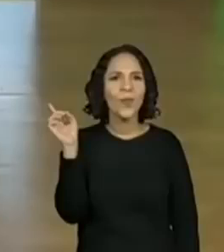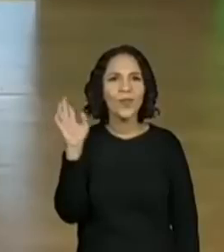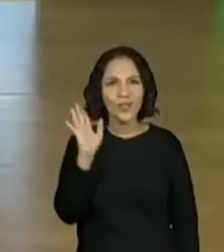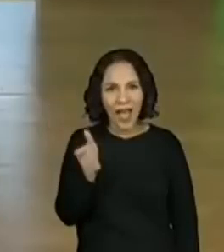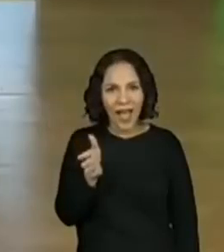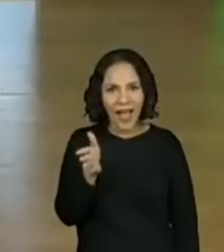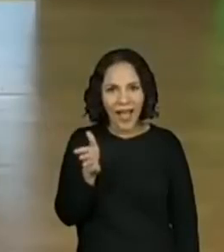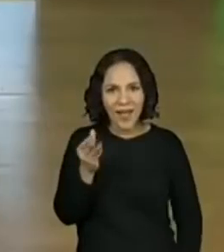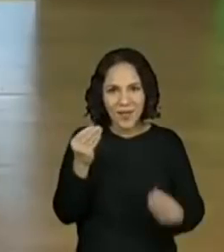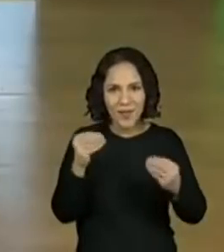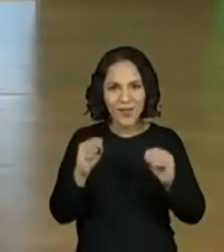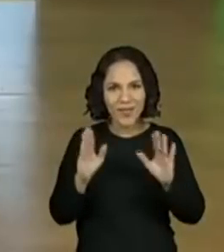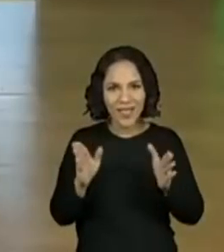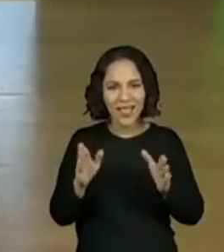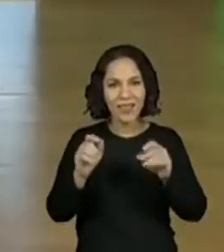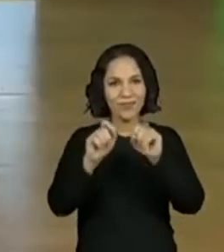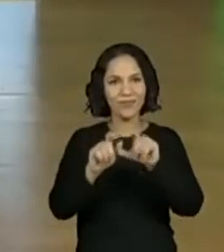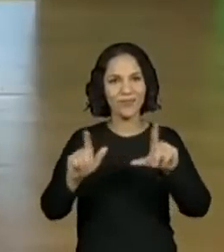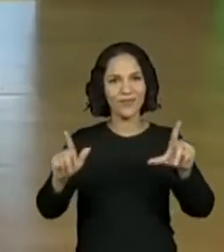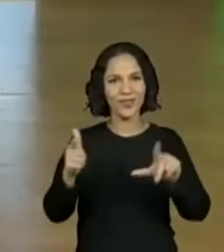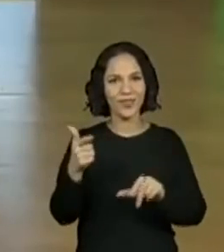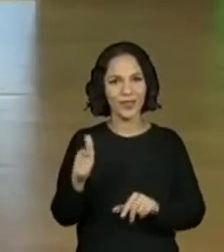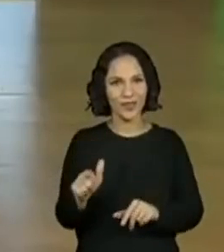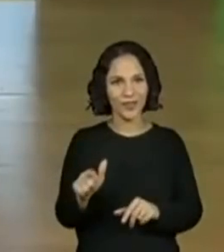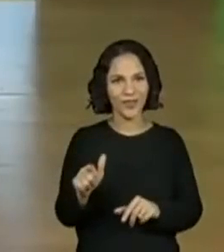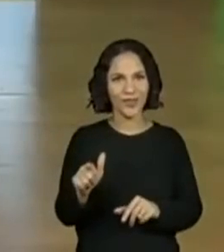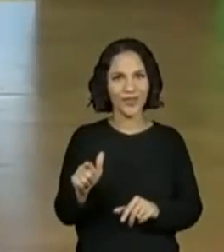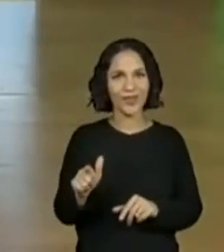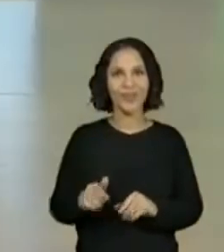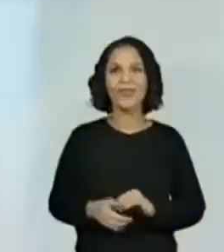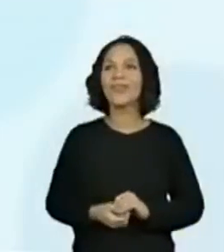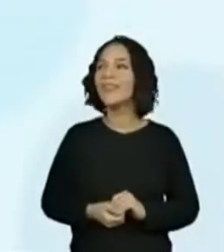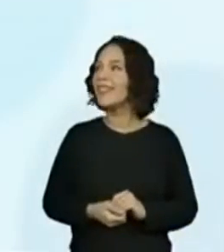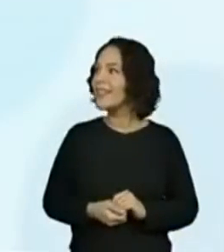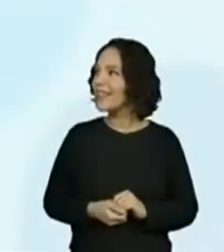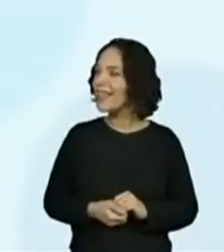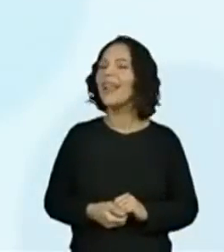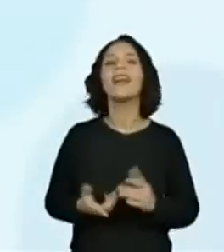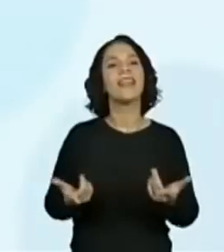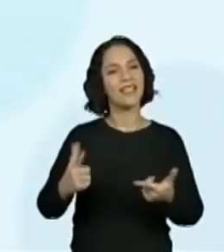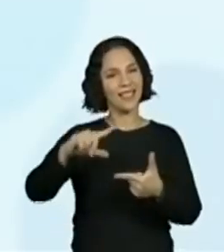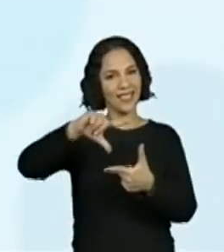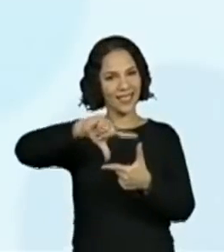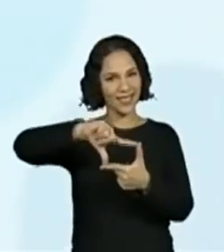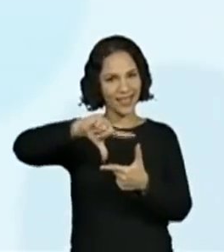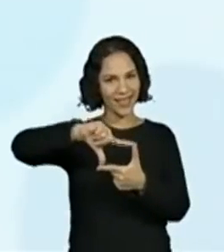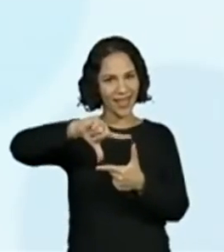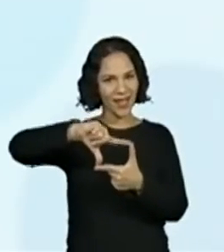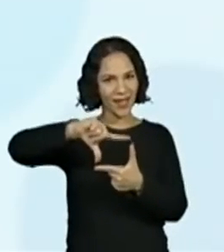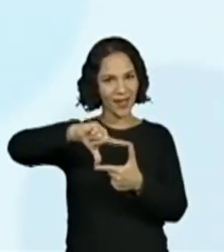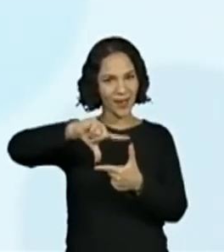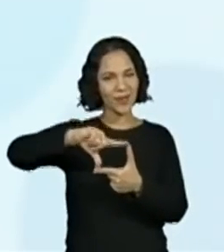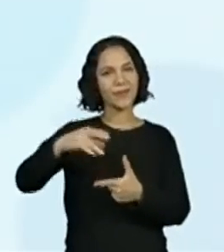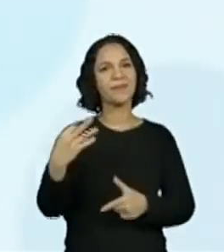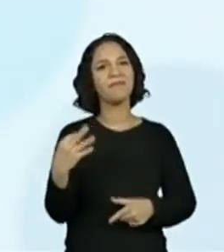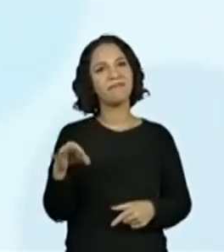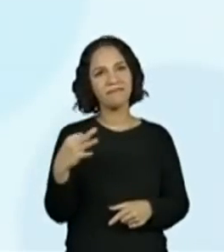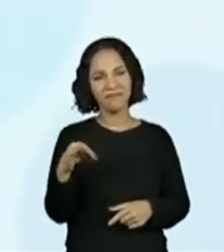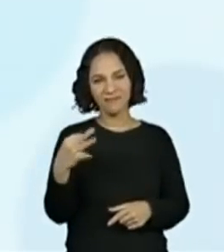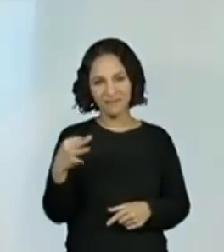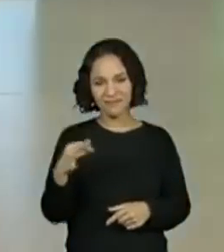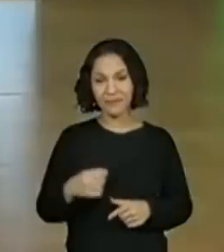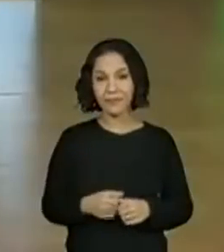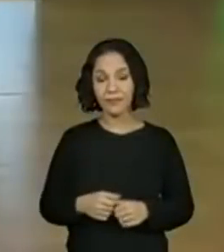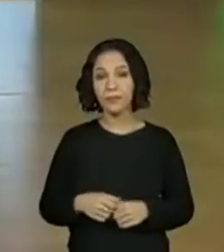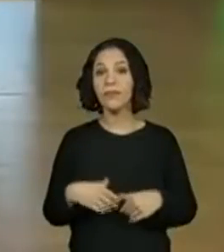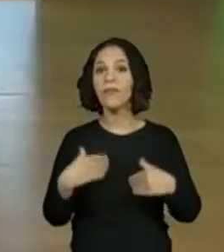Colocaram? Eles querem a tela cheia novamente. Ah, o retângulo, retângulo. Muito bem.